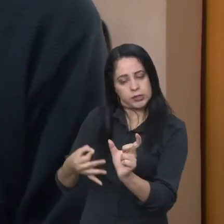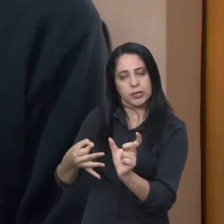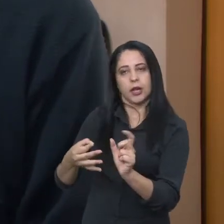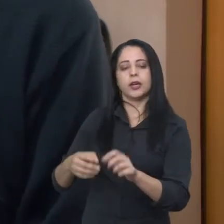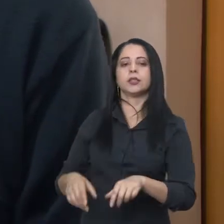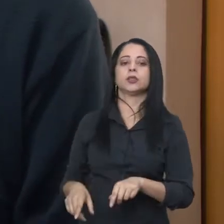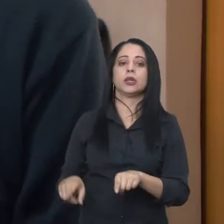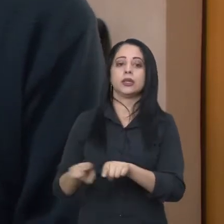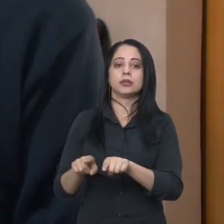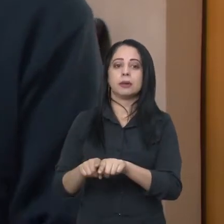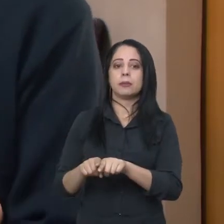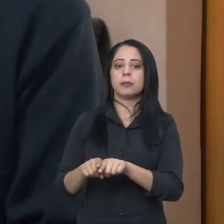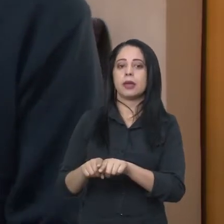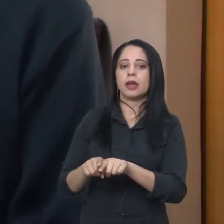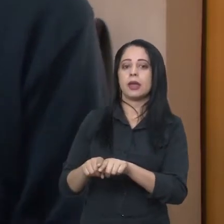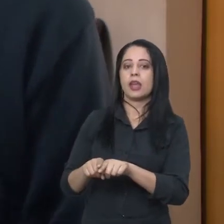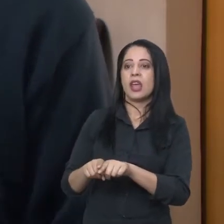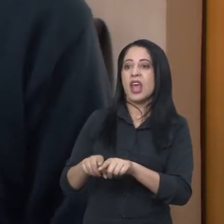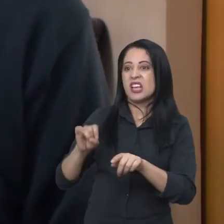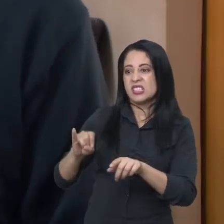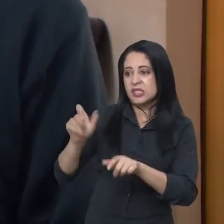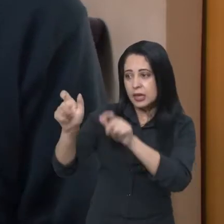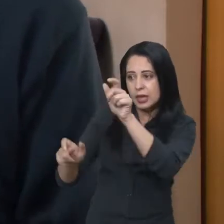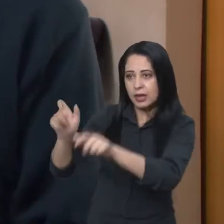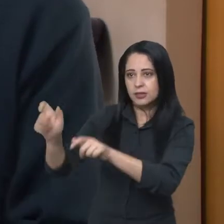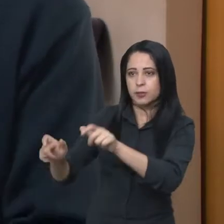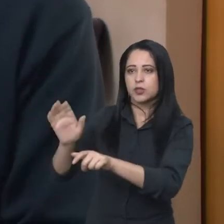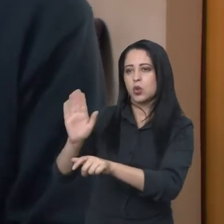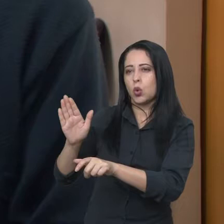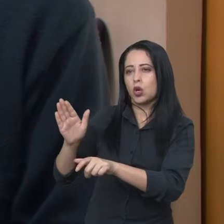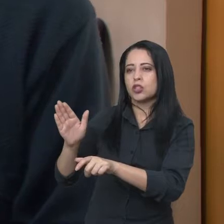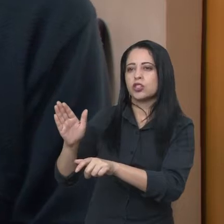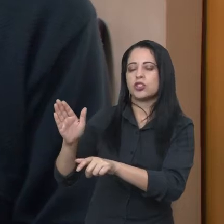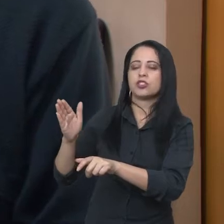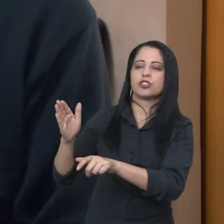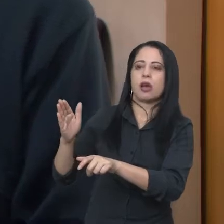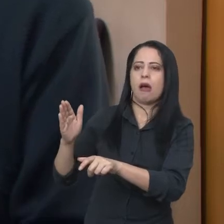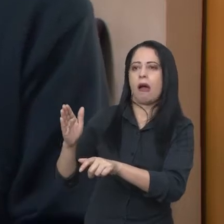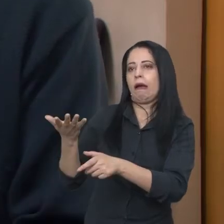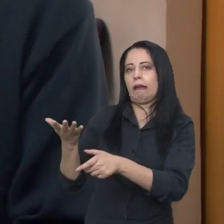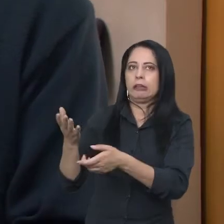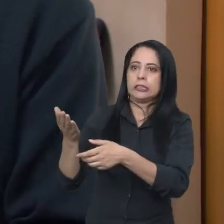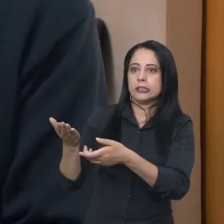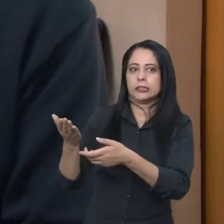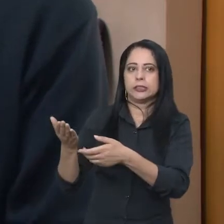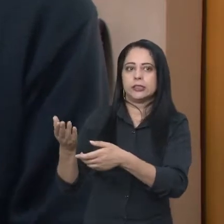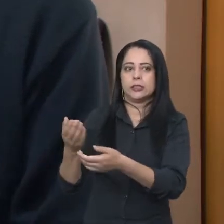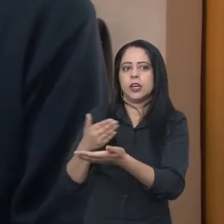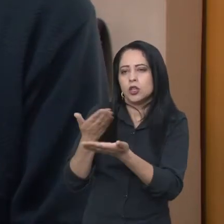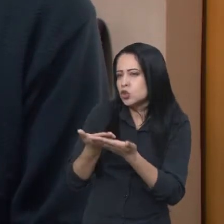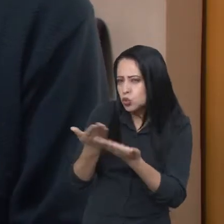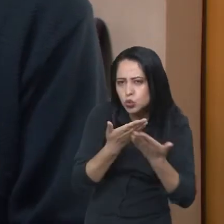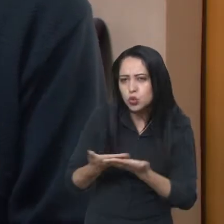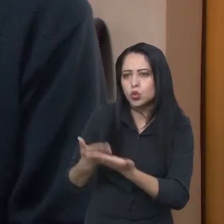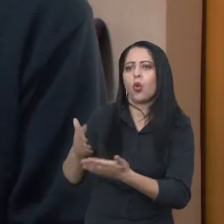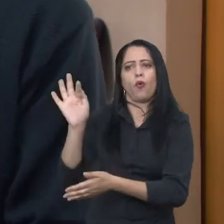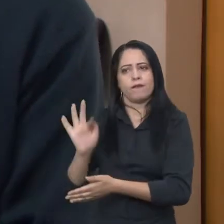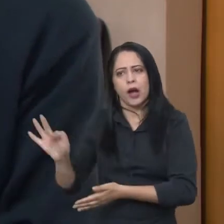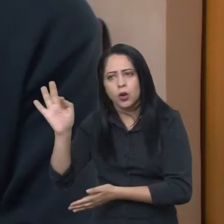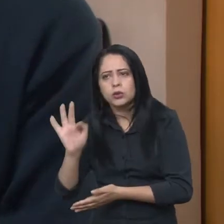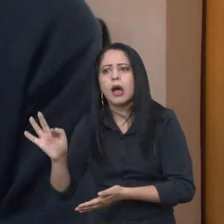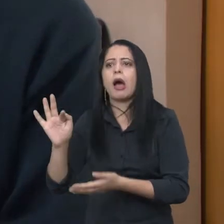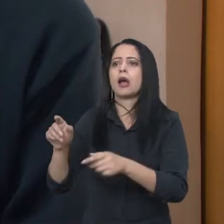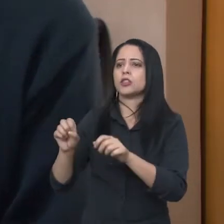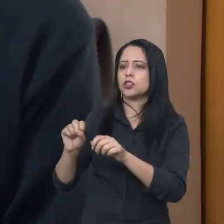de eleitor, e nós damos preferências para aqueles mesários que têm um grau de instrução melhor. Partimos ali dos cursos superiores, se